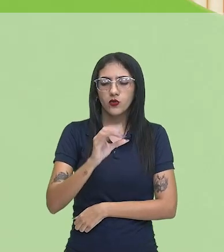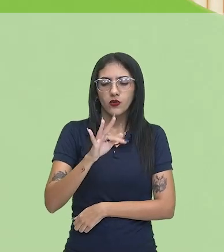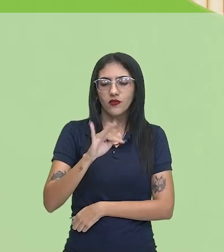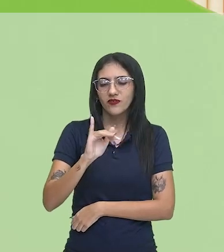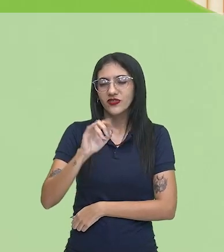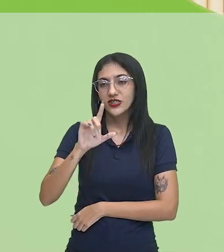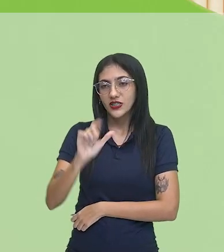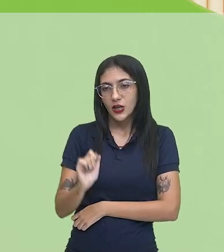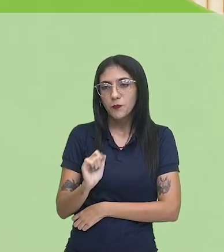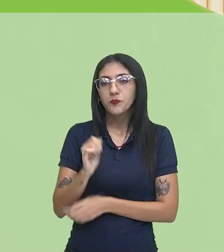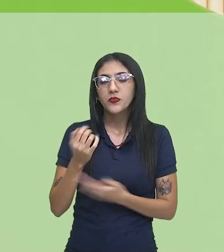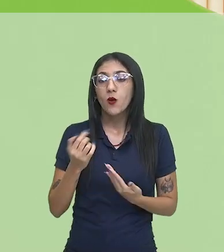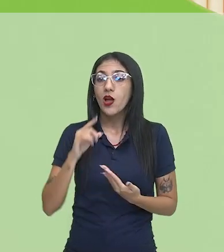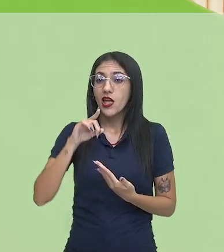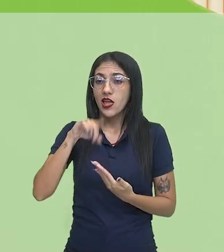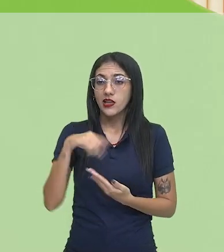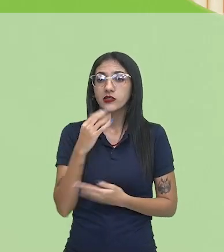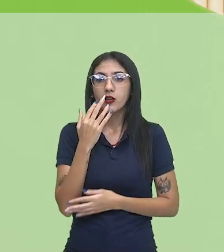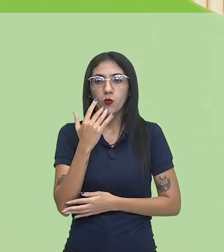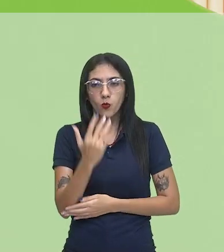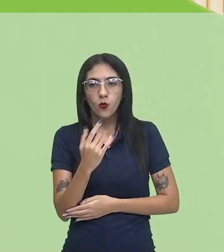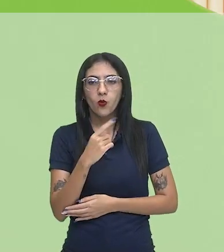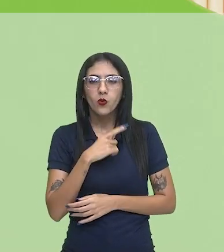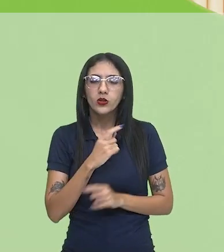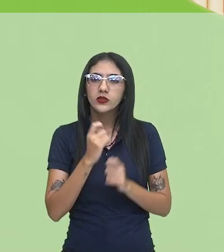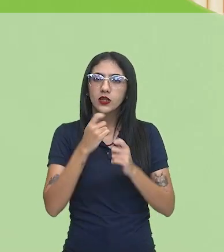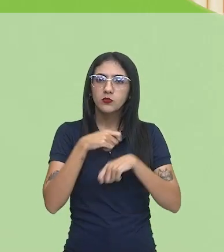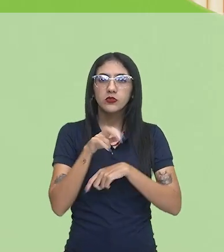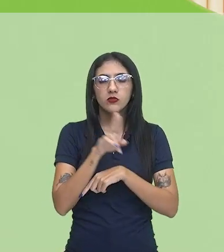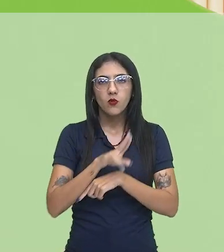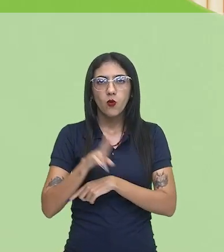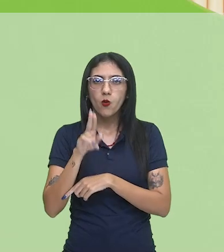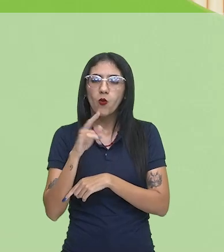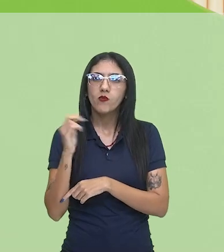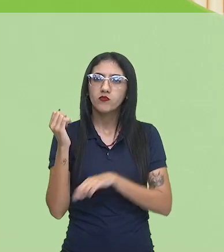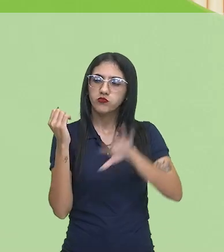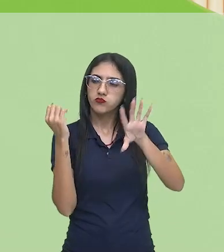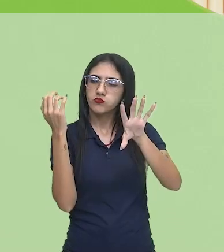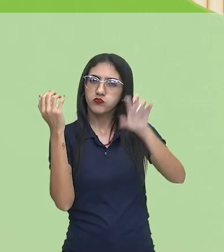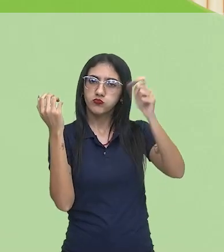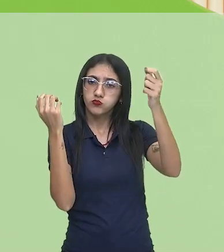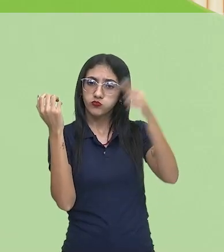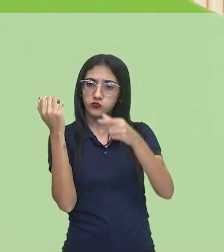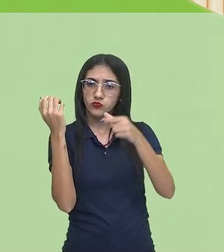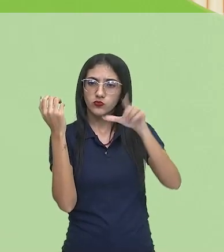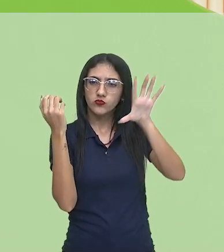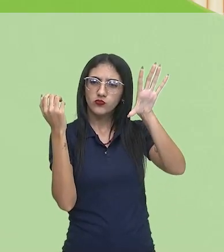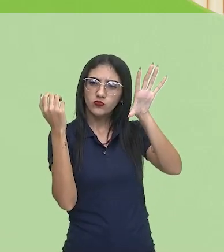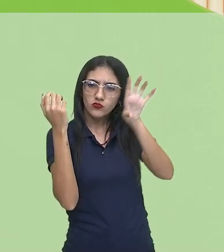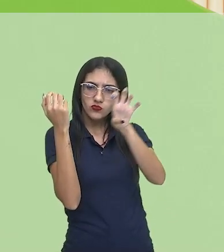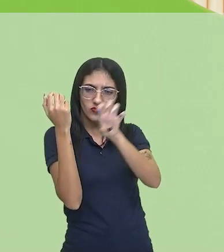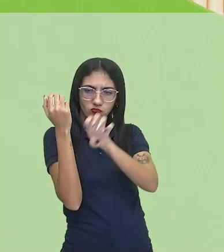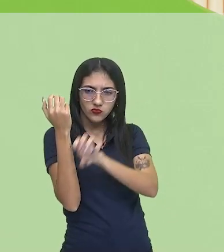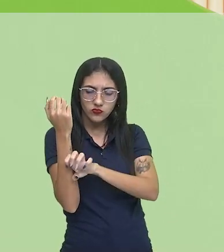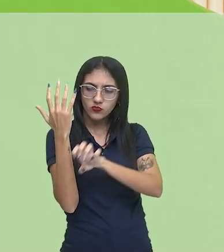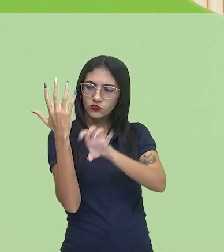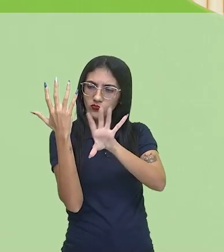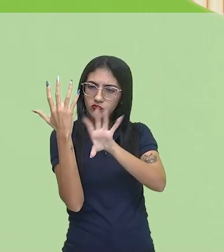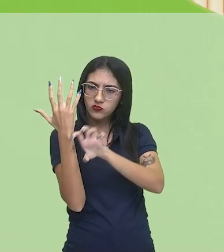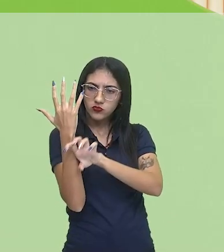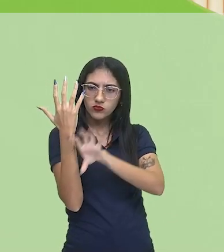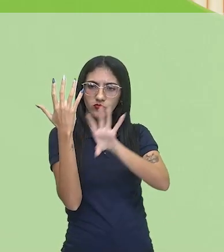dessa pigmentação que é possível fazer o processo fotossintético, ou seja, capturar a luz do Sol,